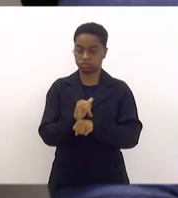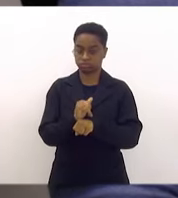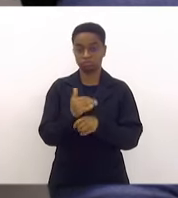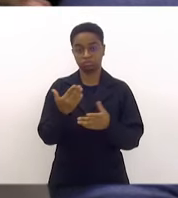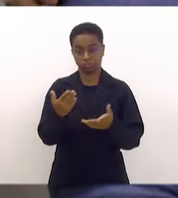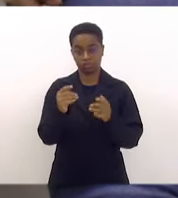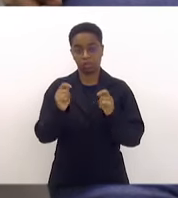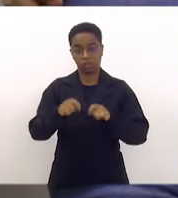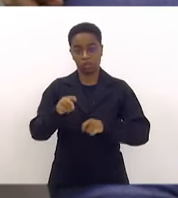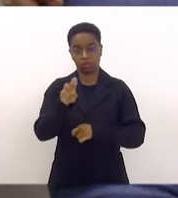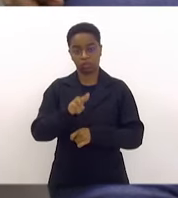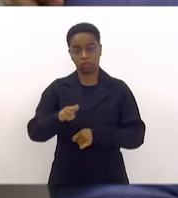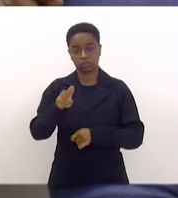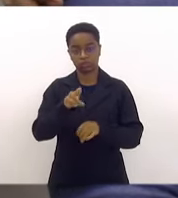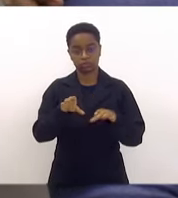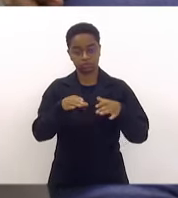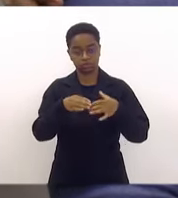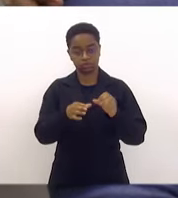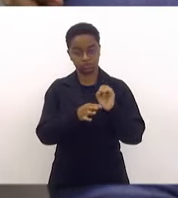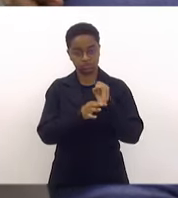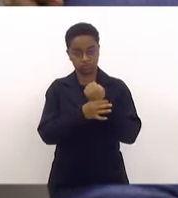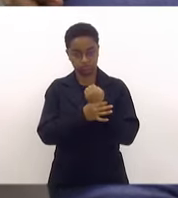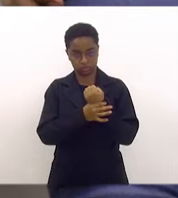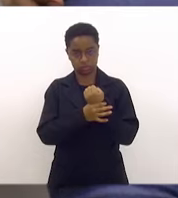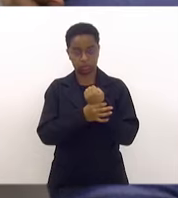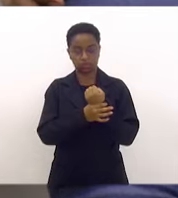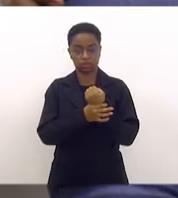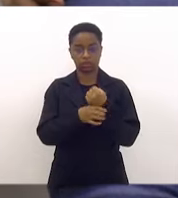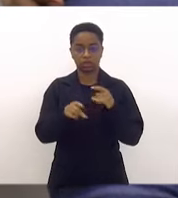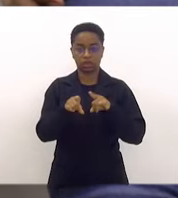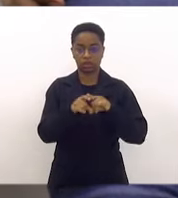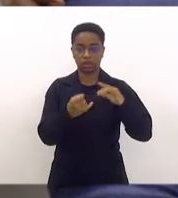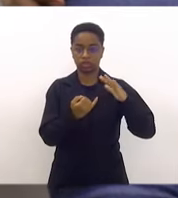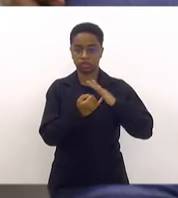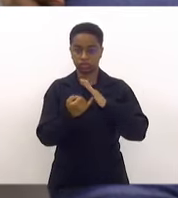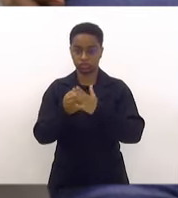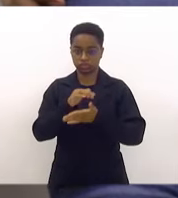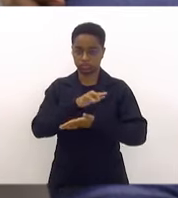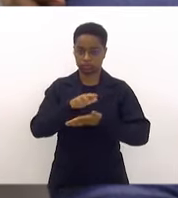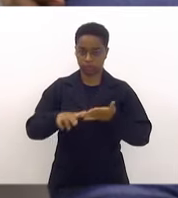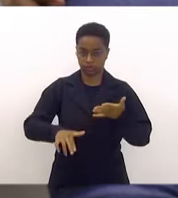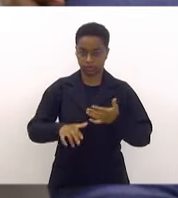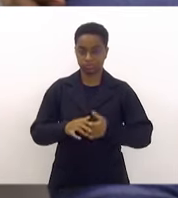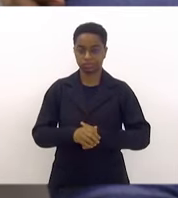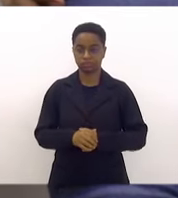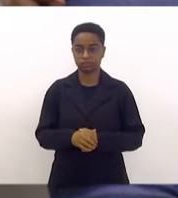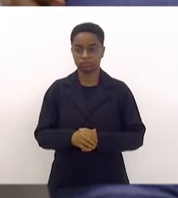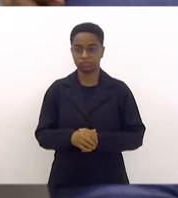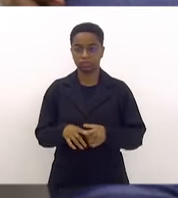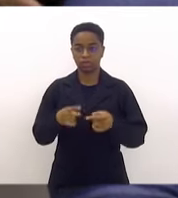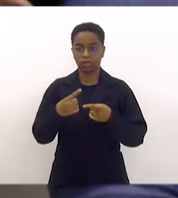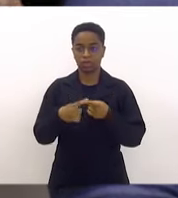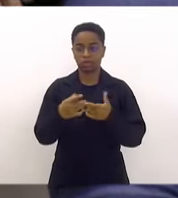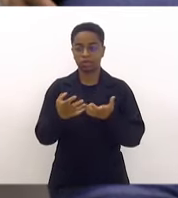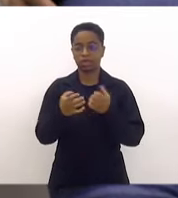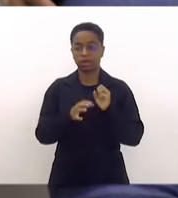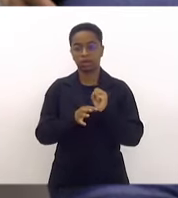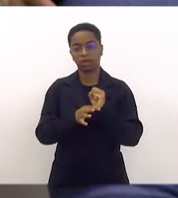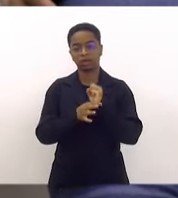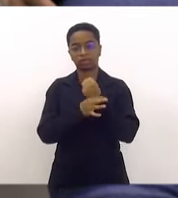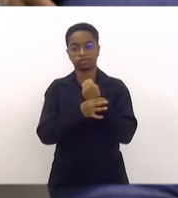utilizado pelas forças de segurança e pelas instituições não é para a garantia da